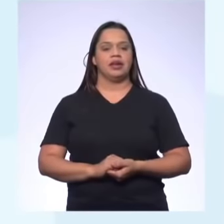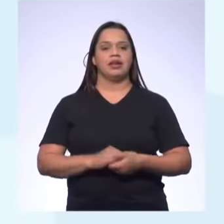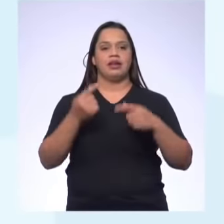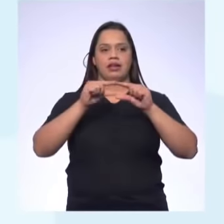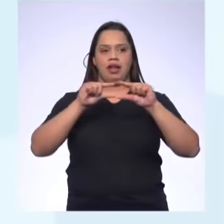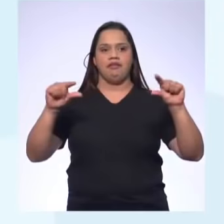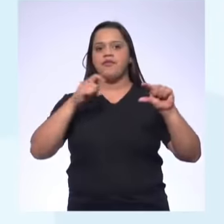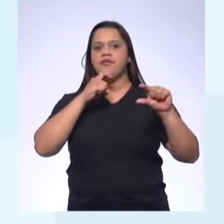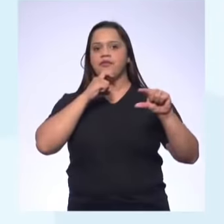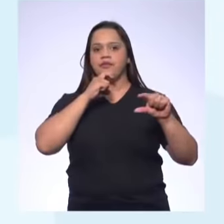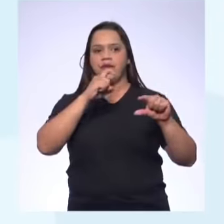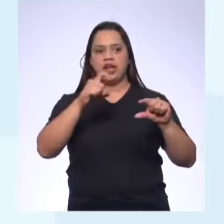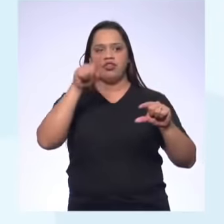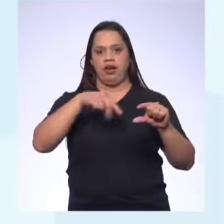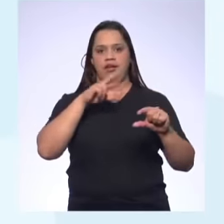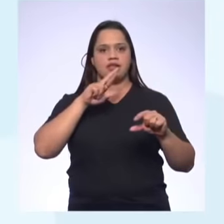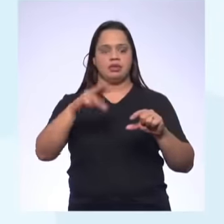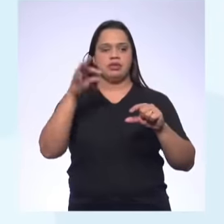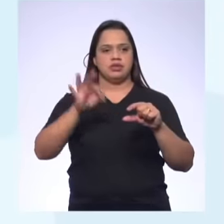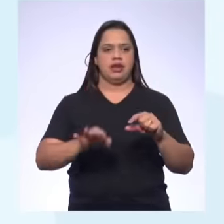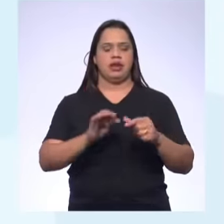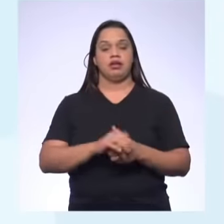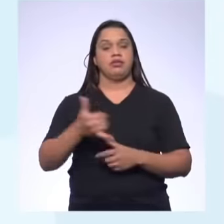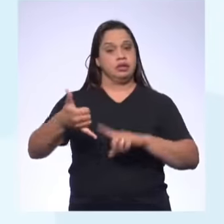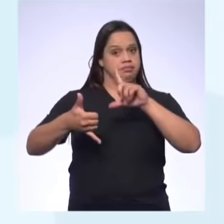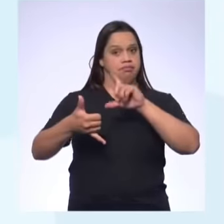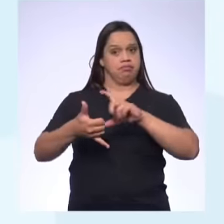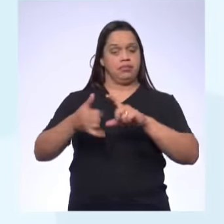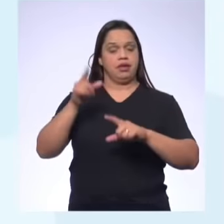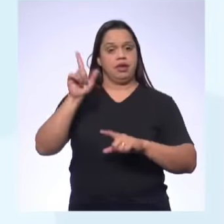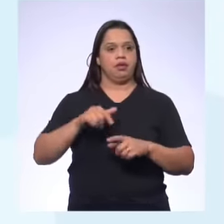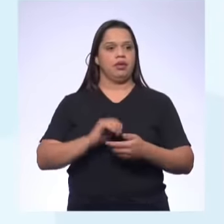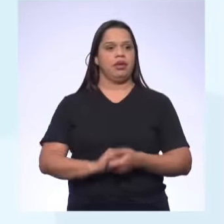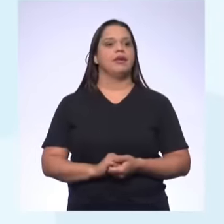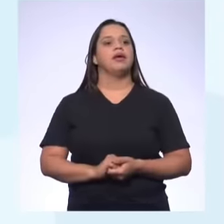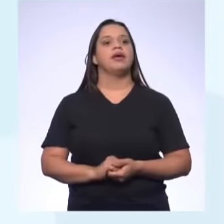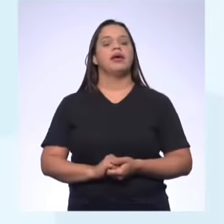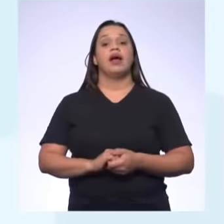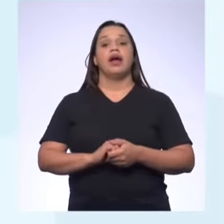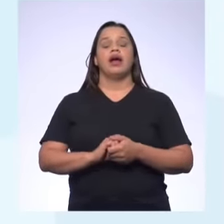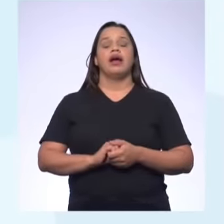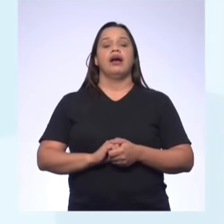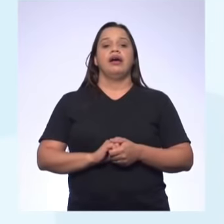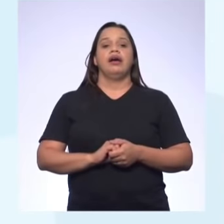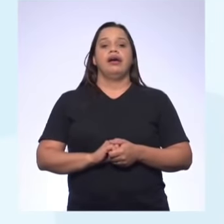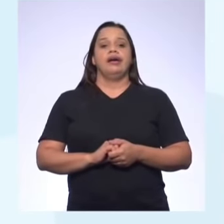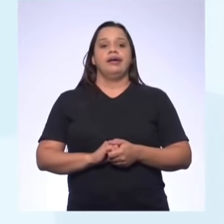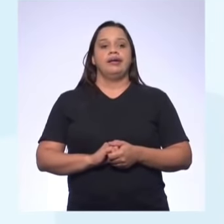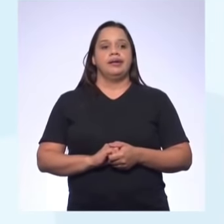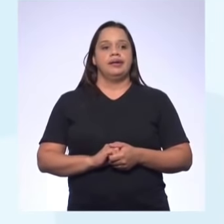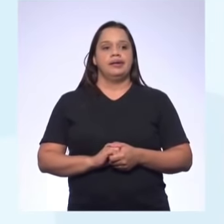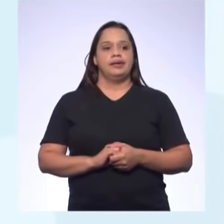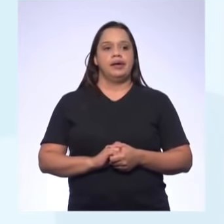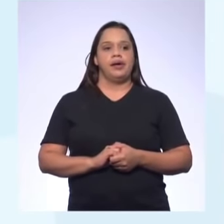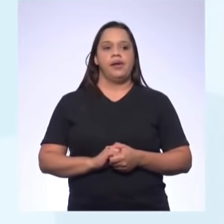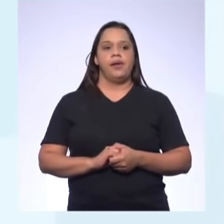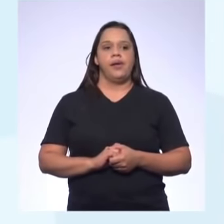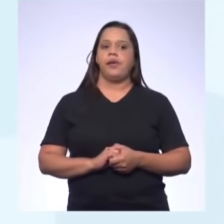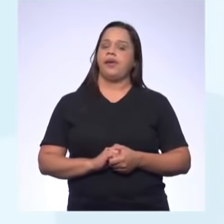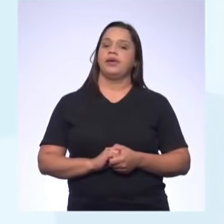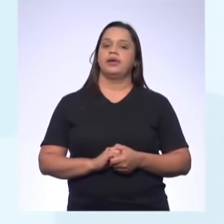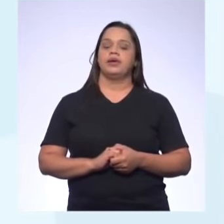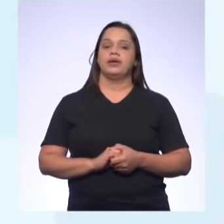It's about Hereditary Tree Sample. É sobre a árvore genealógica. What is the title?